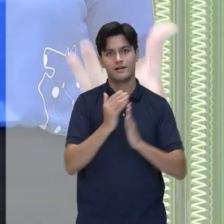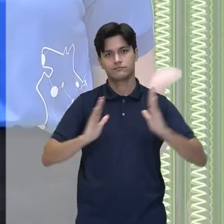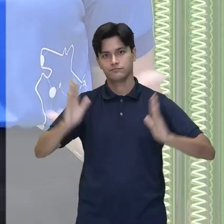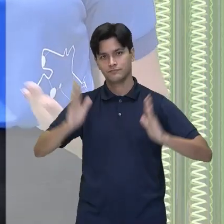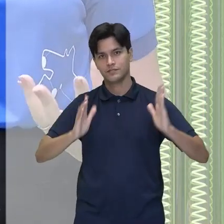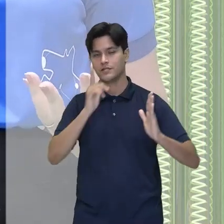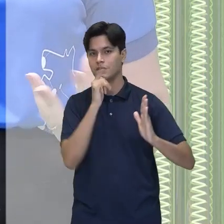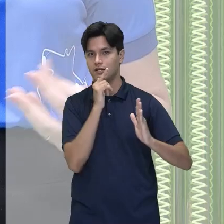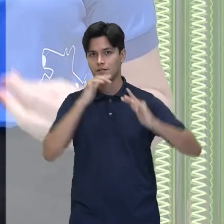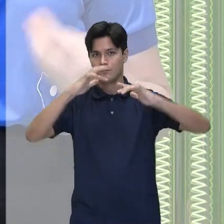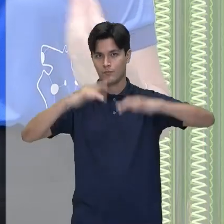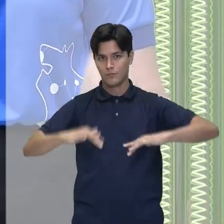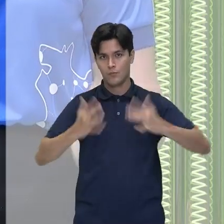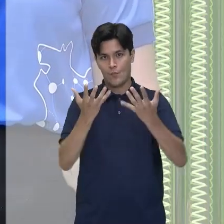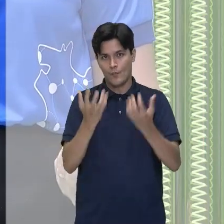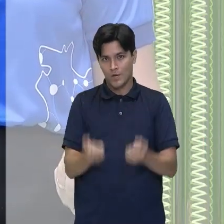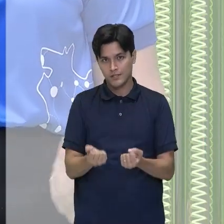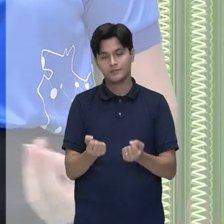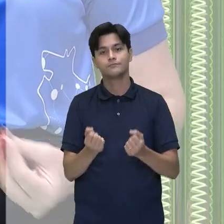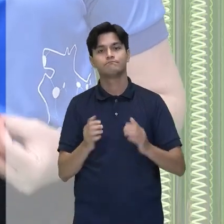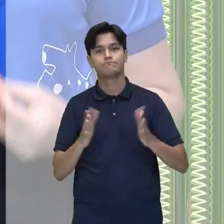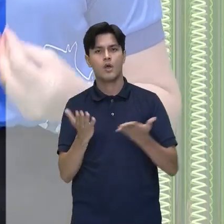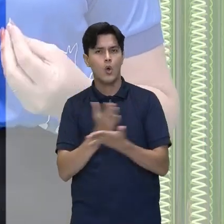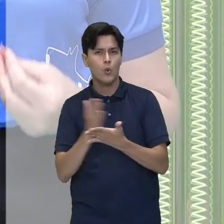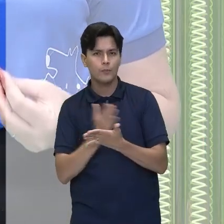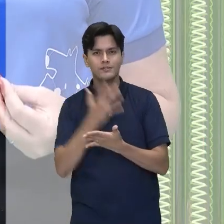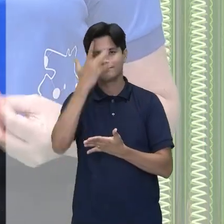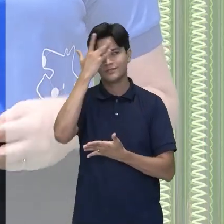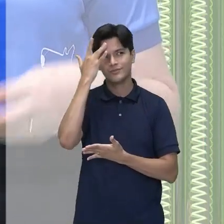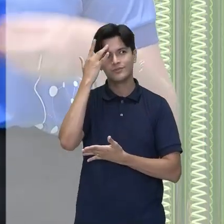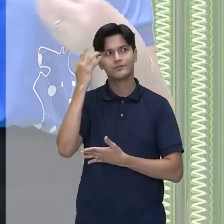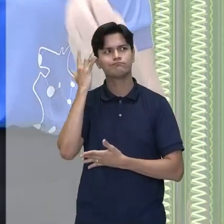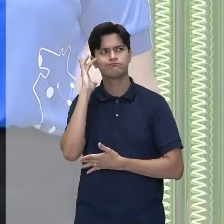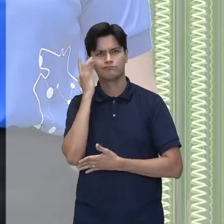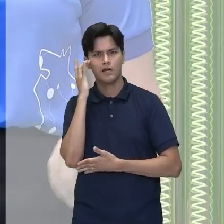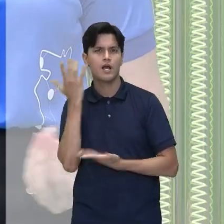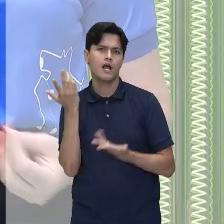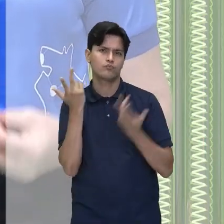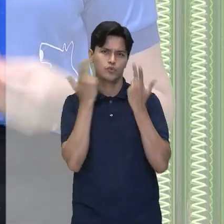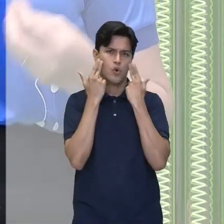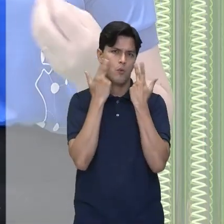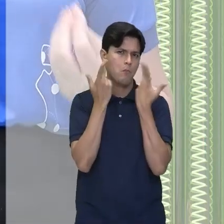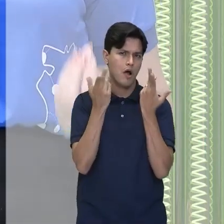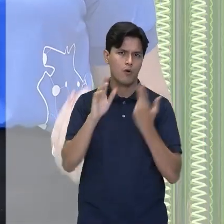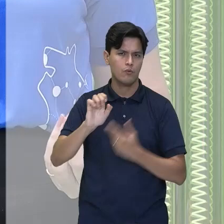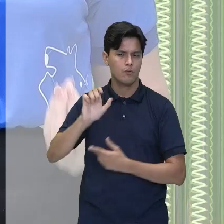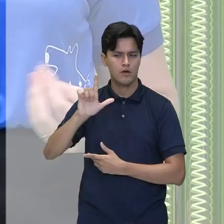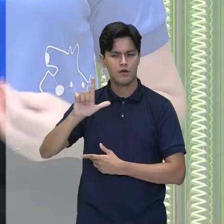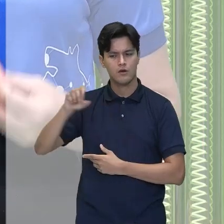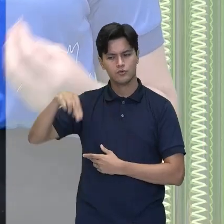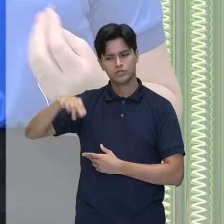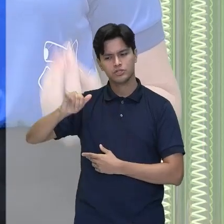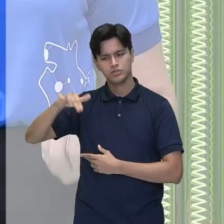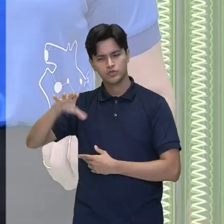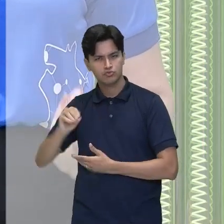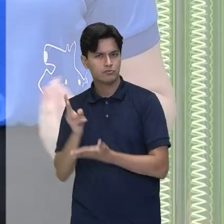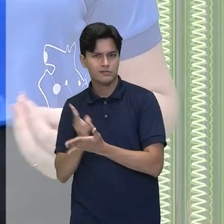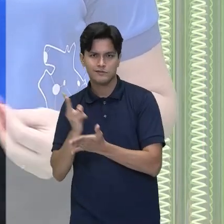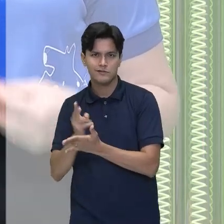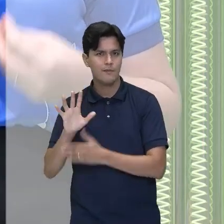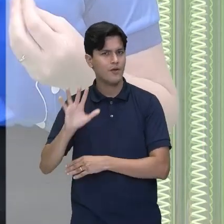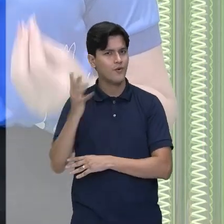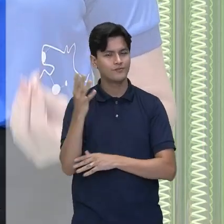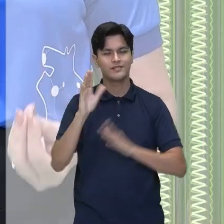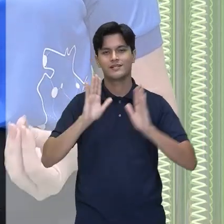saber, né, qual é a relação. Porque muitas pessoas acham, né, é normal, é o El Niño e está tudo bem, mas não está, gente. O que